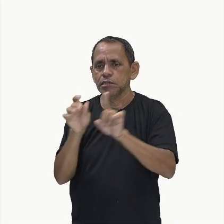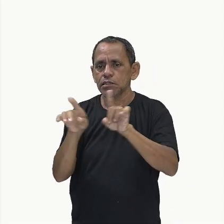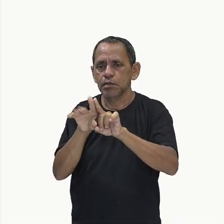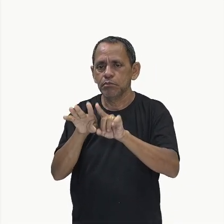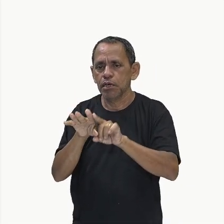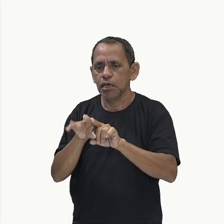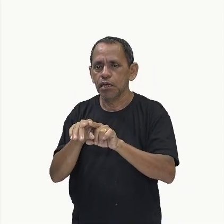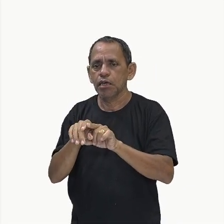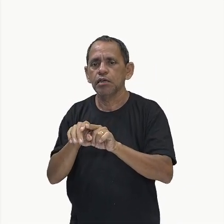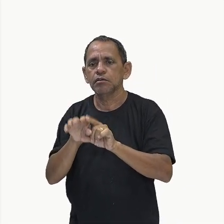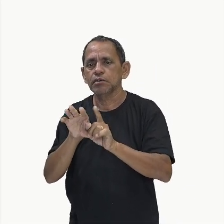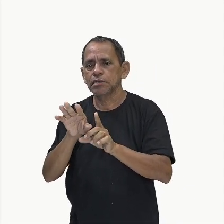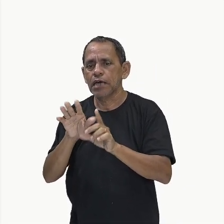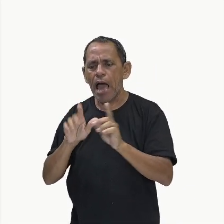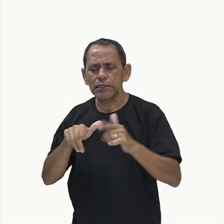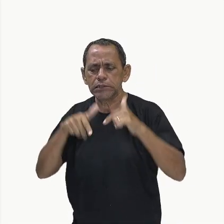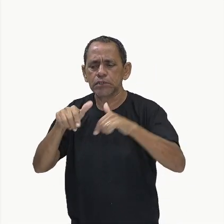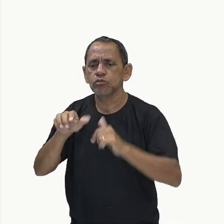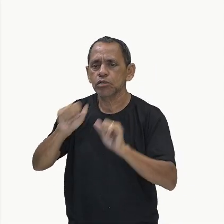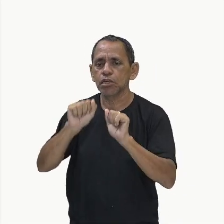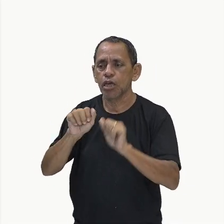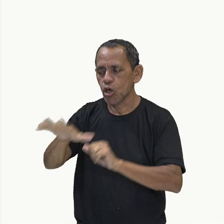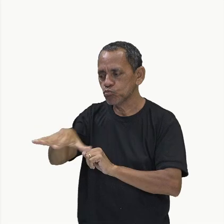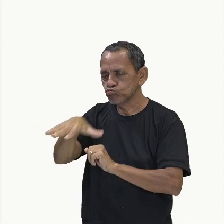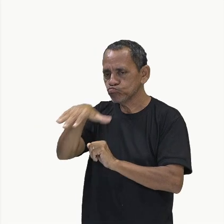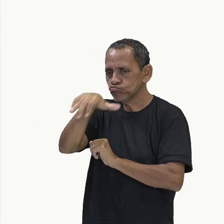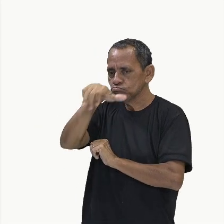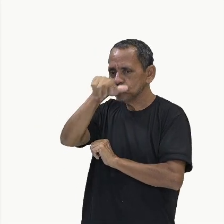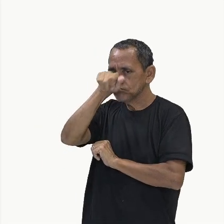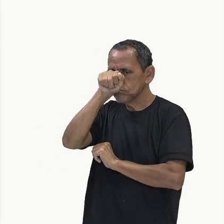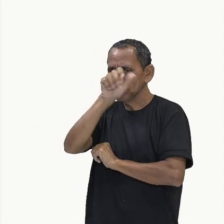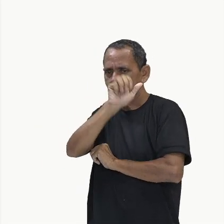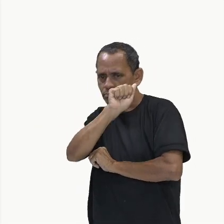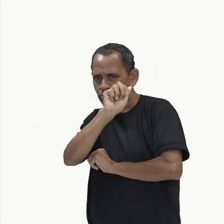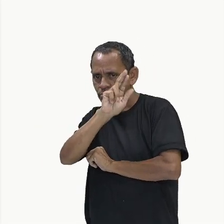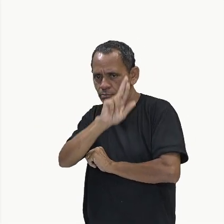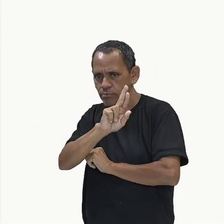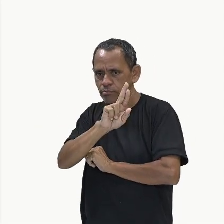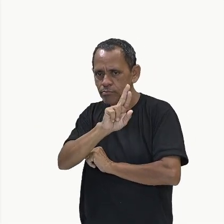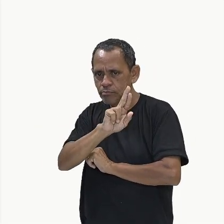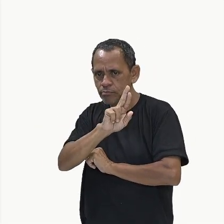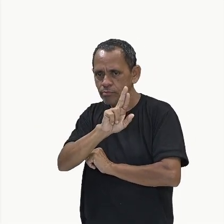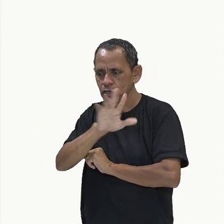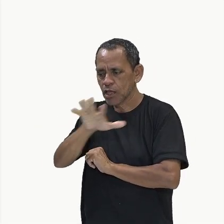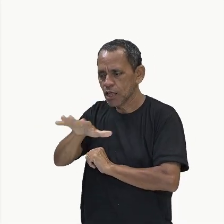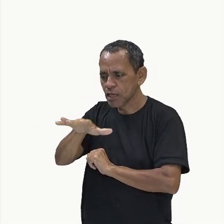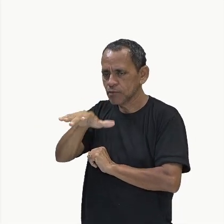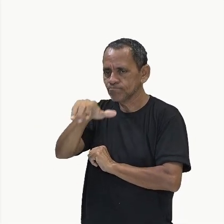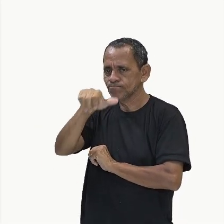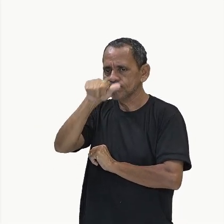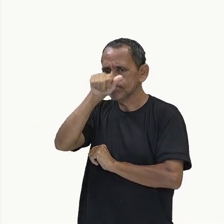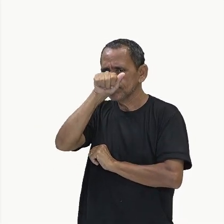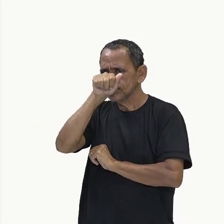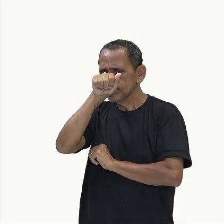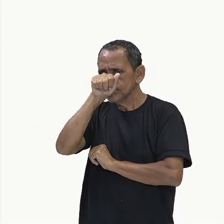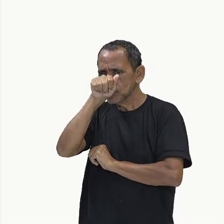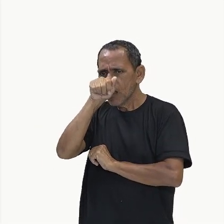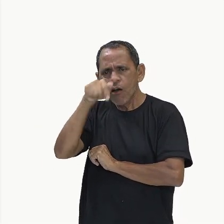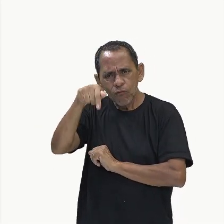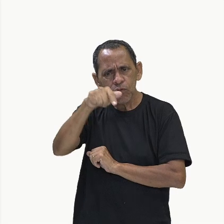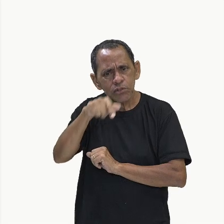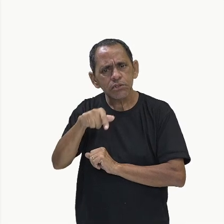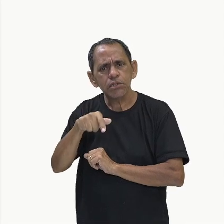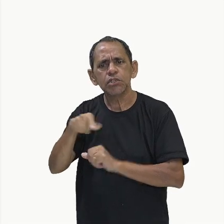ar, né? Ó, vou fazer agora. Puxar o ar, façam aí, né? Cada um de vocês, puxem esse ar para dentro